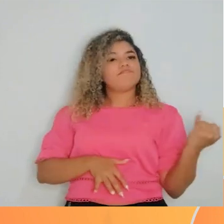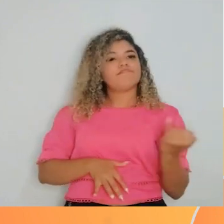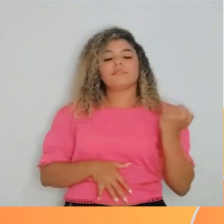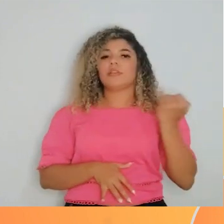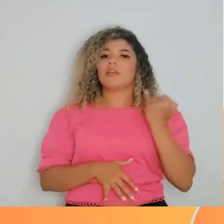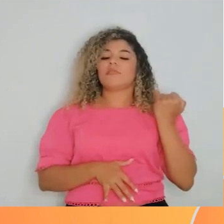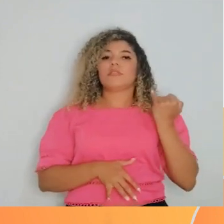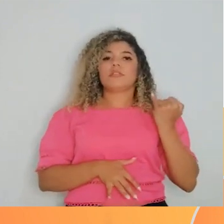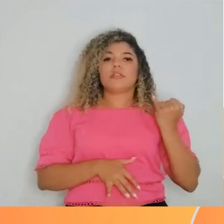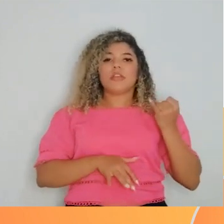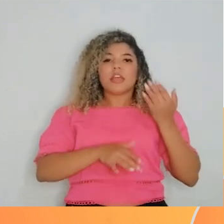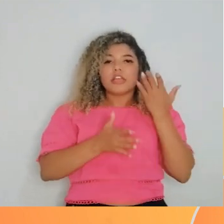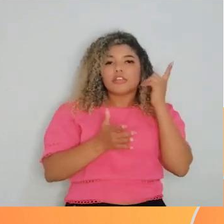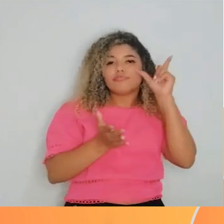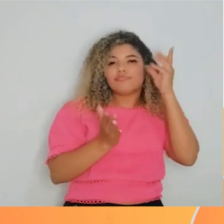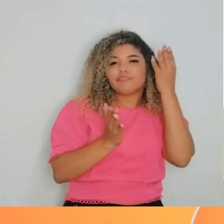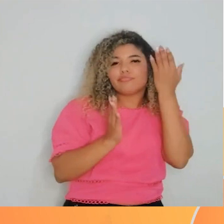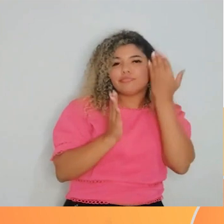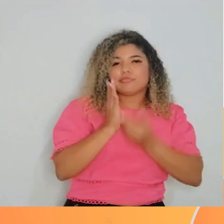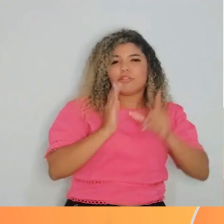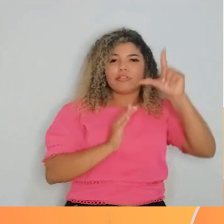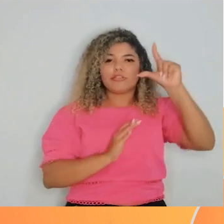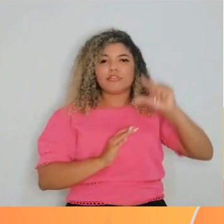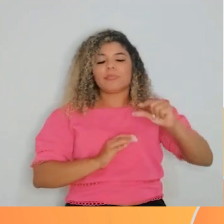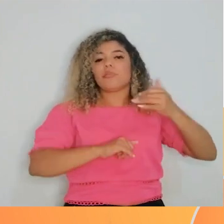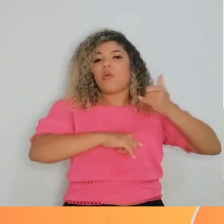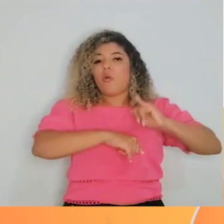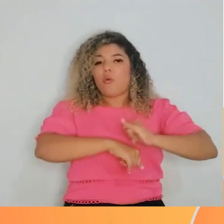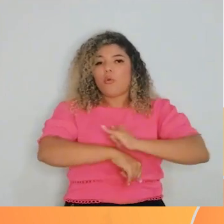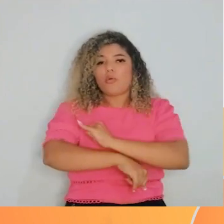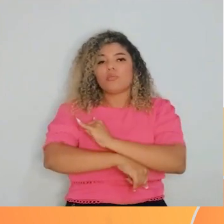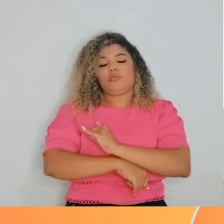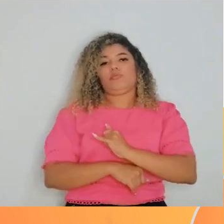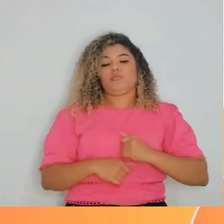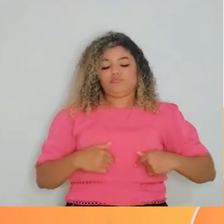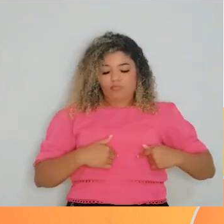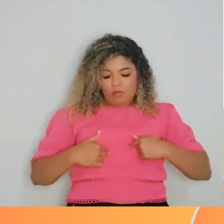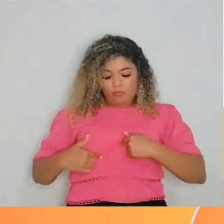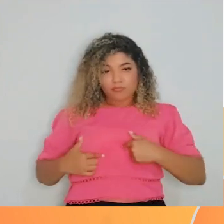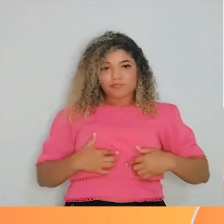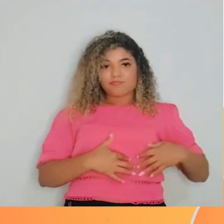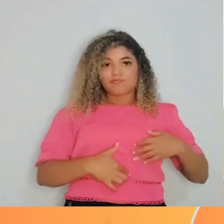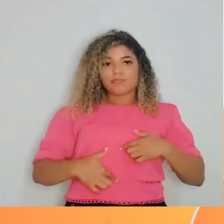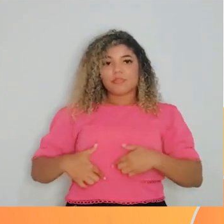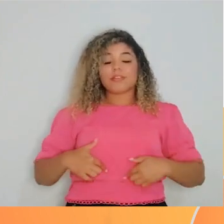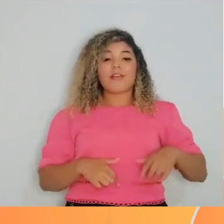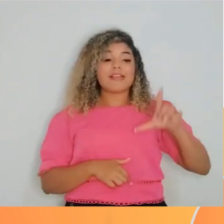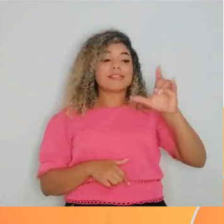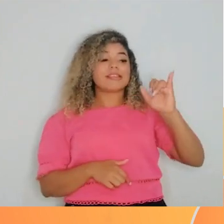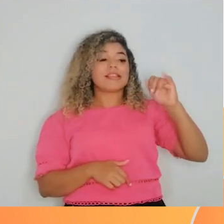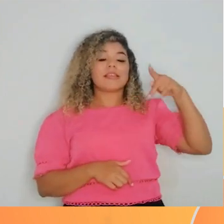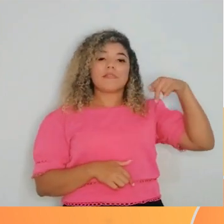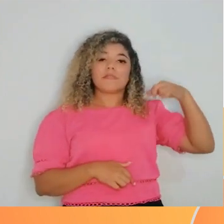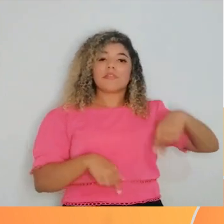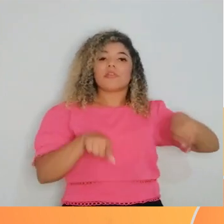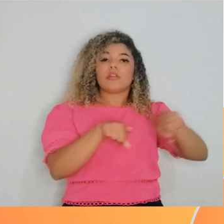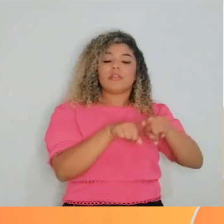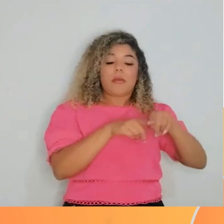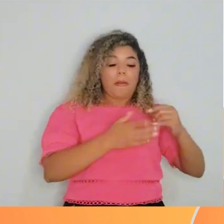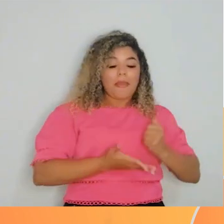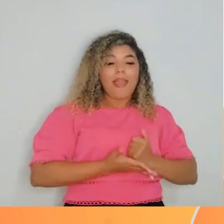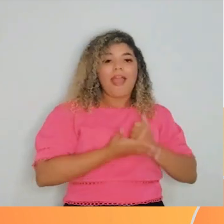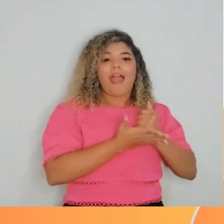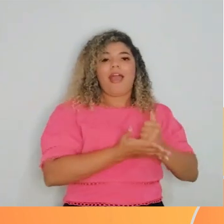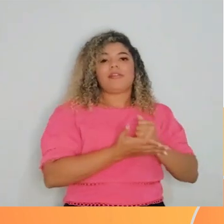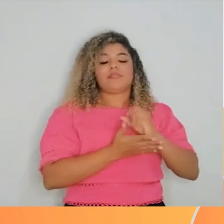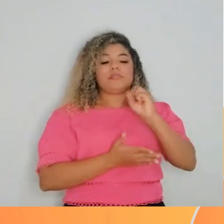extremamente importante para a remoção de gorduras, síntese de gorduras no aparelho digestório. Então, os lipídios também fazem parte da